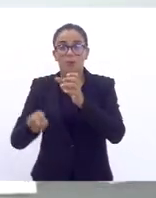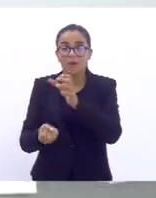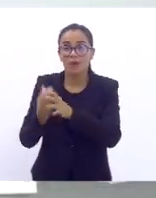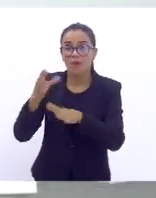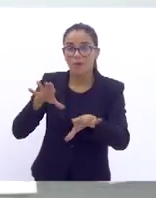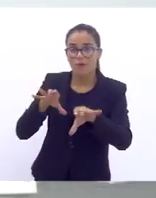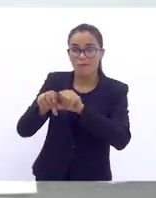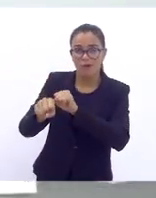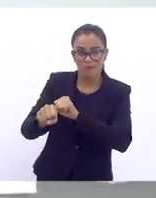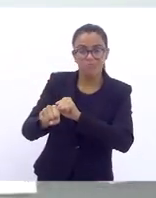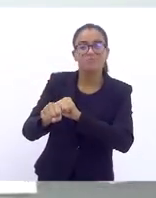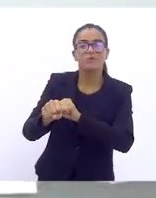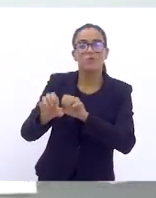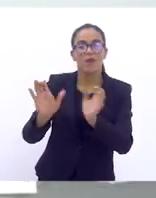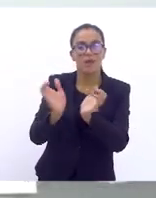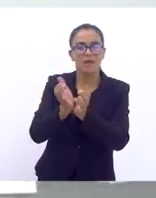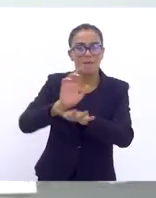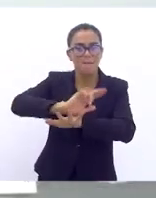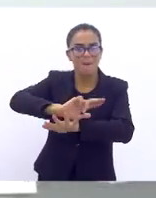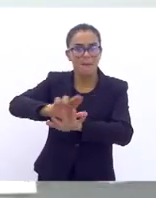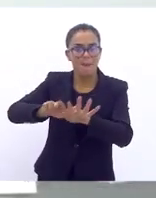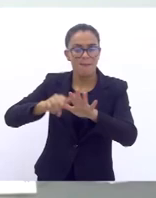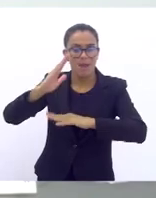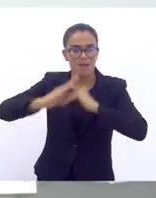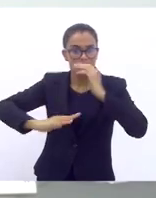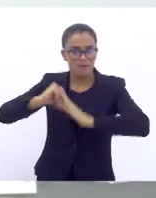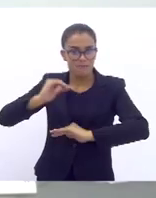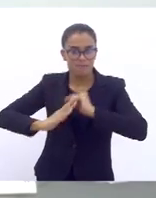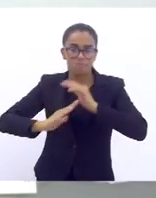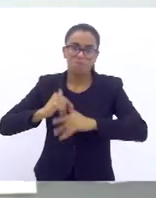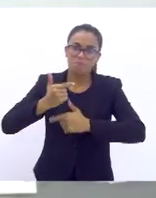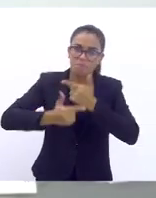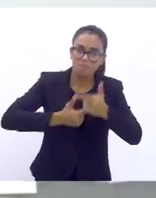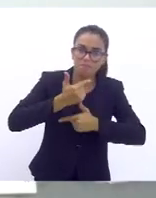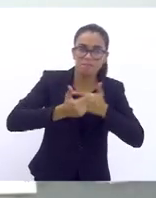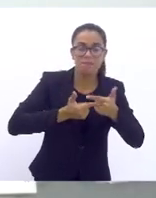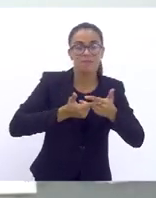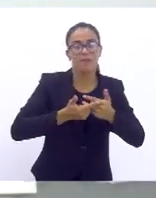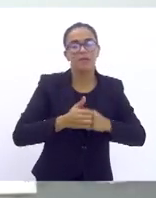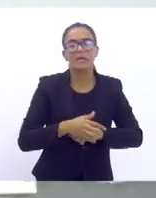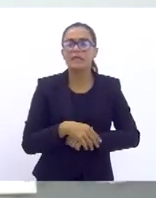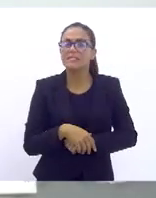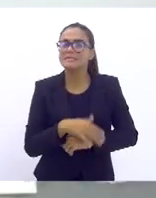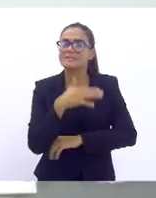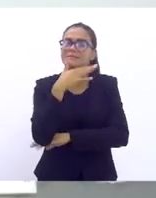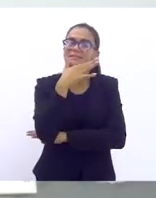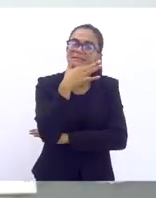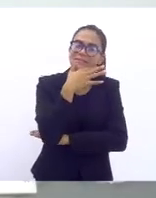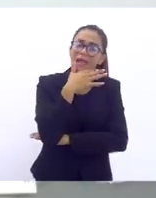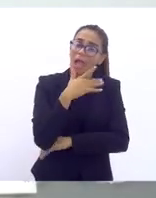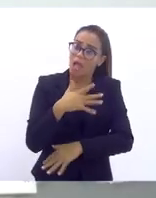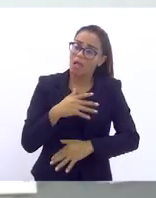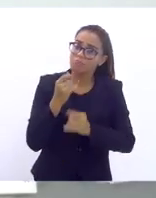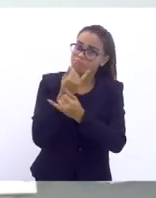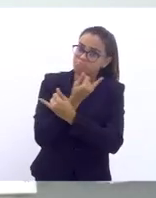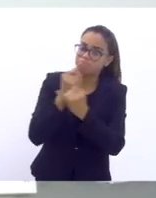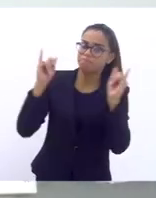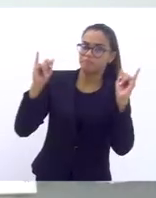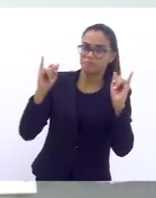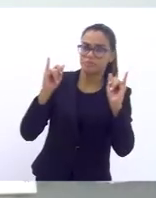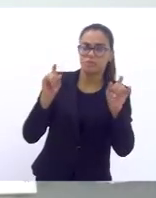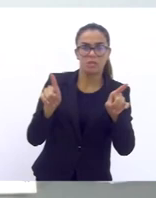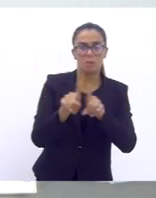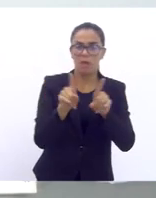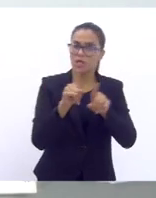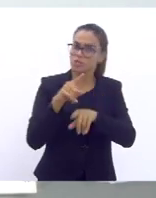multidisciplinar para o desenvolvimento desse trabalho é surpreendente histórica